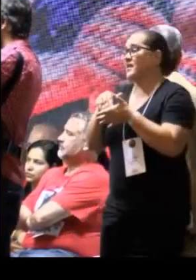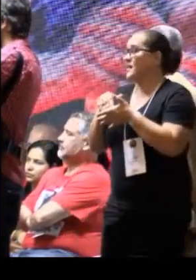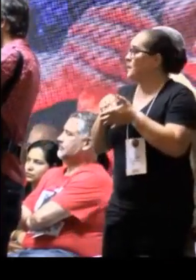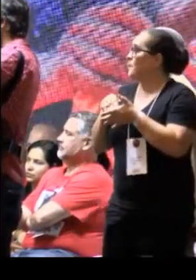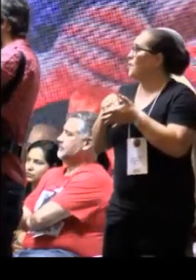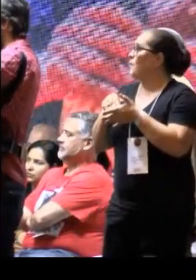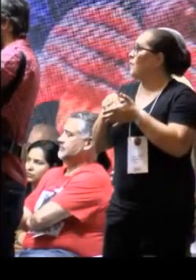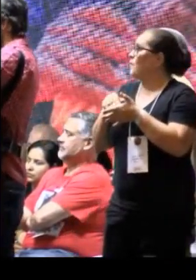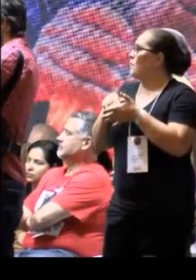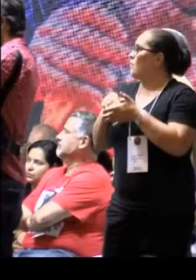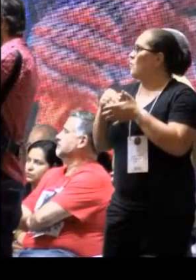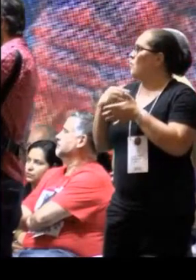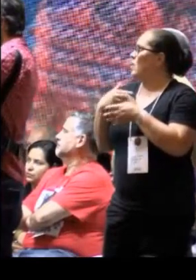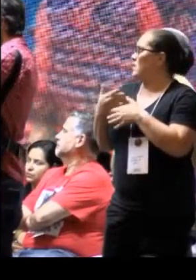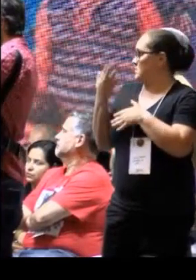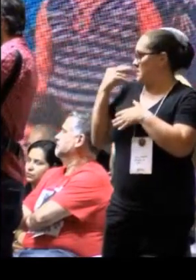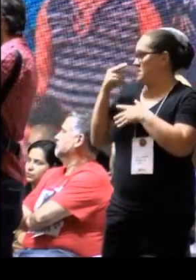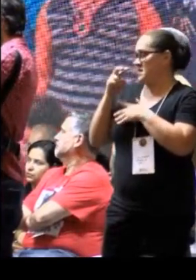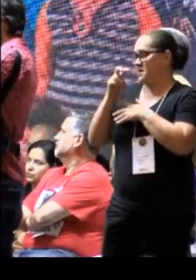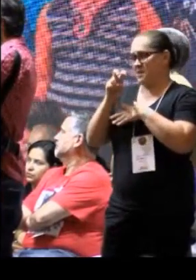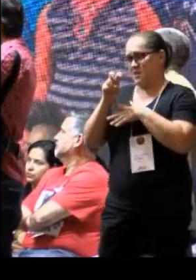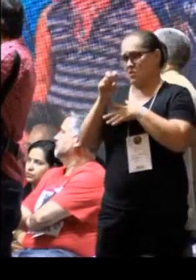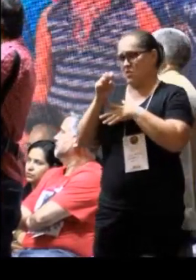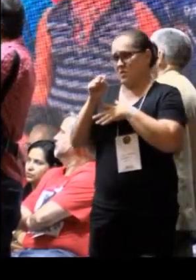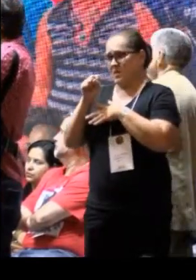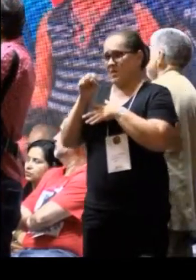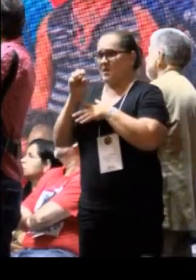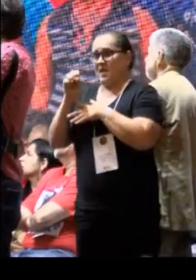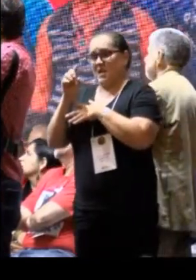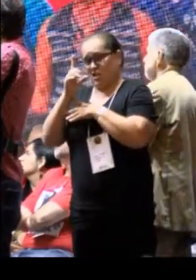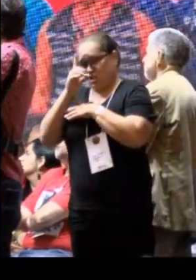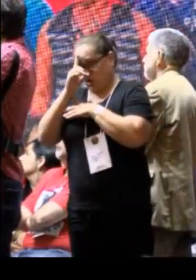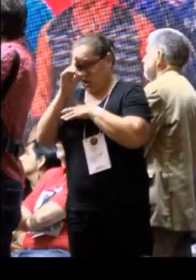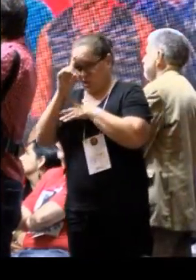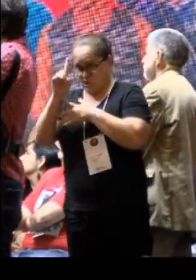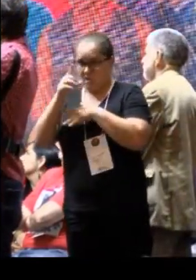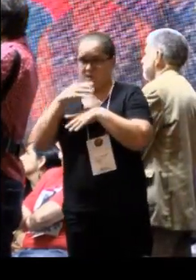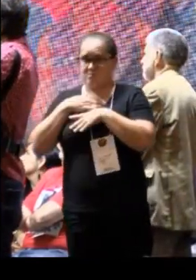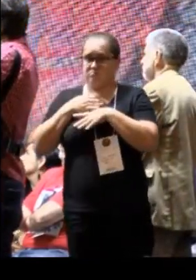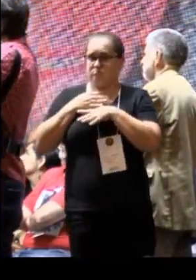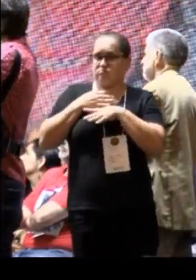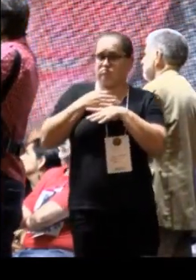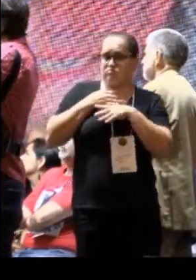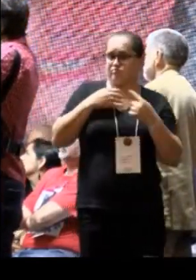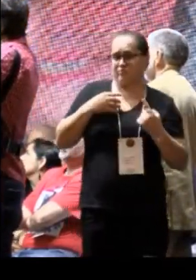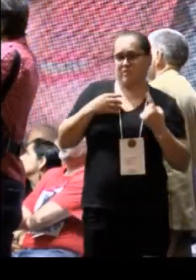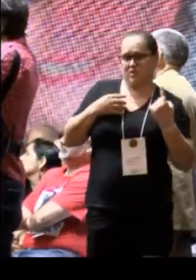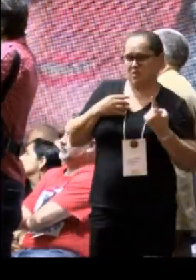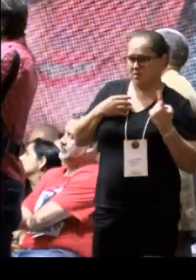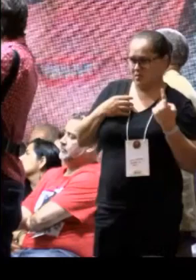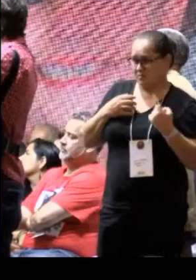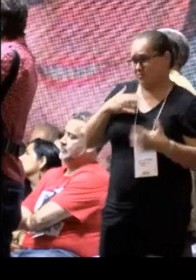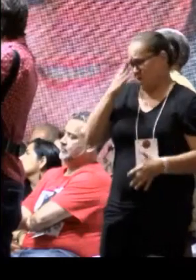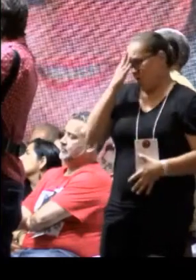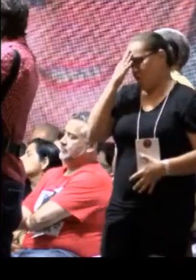triste, durante 580 dias. Eu quero dizer que não é uma tarefa